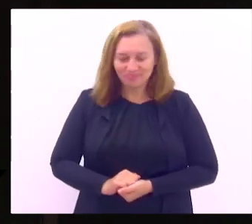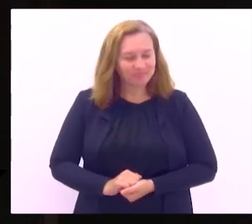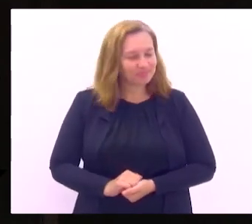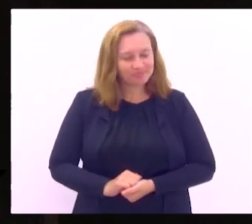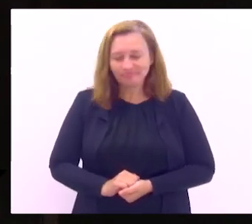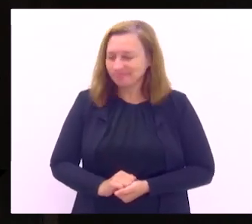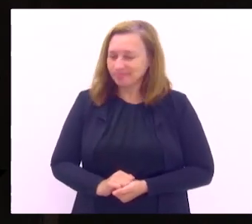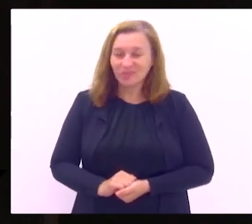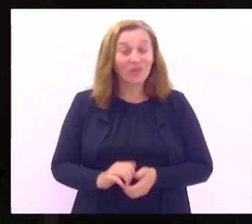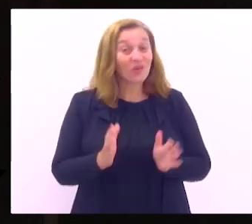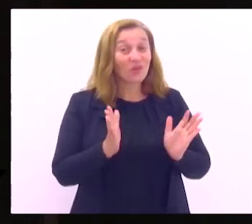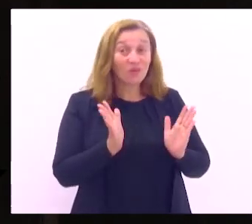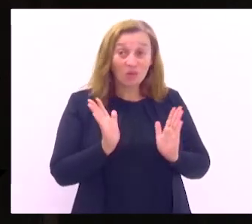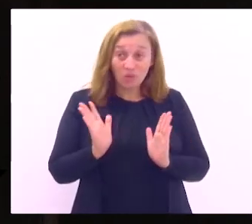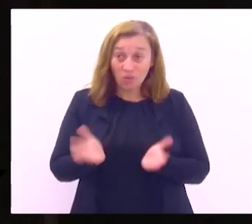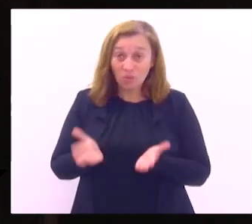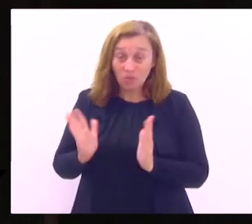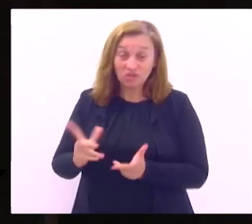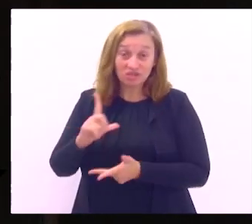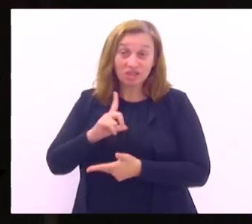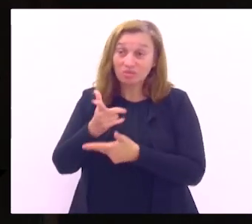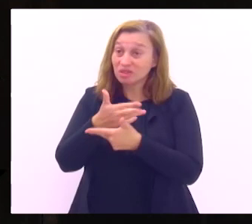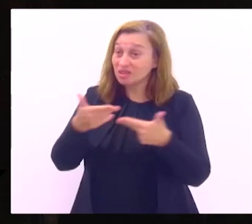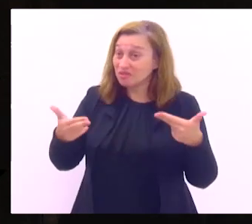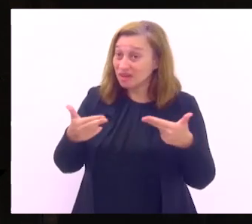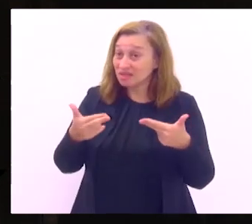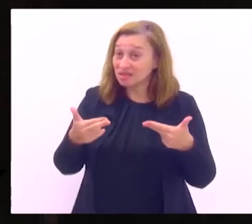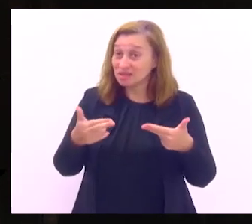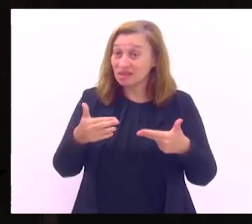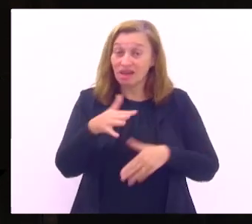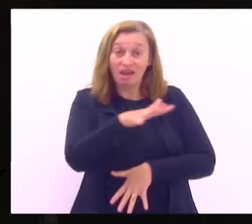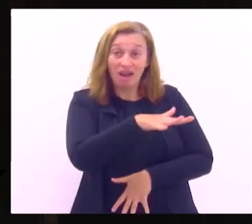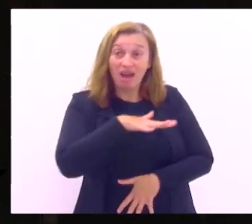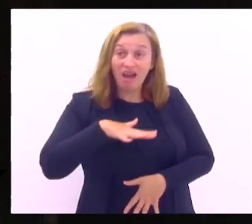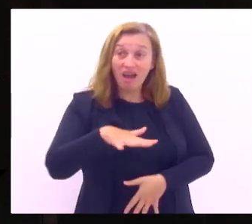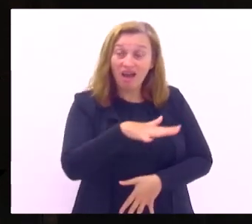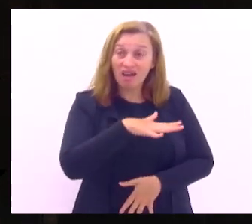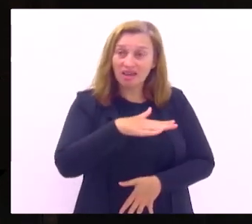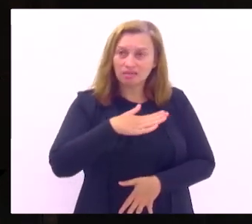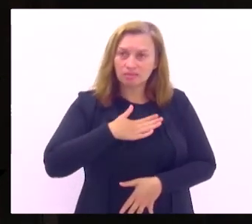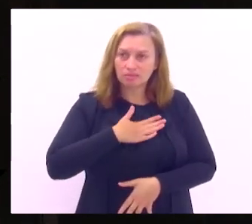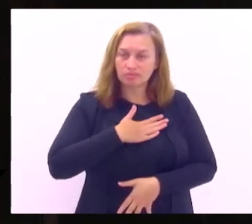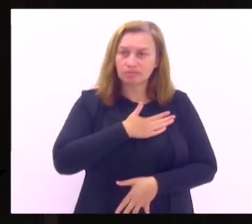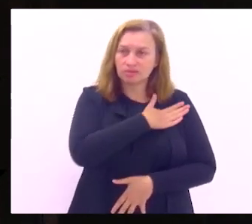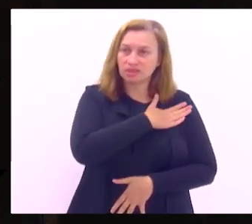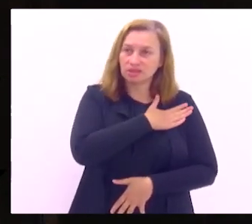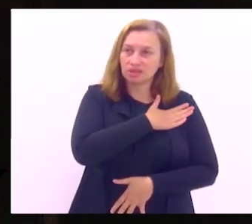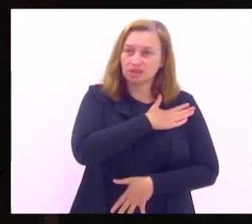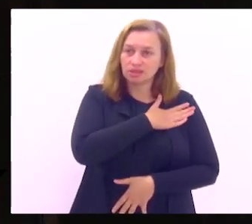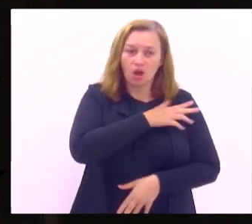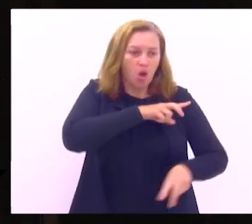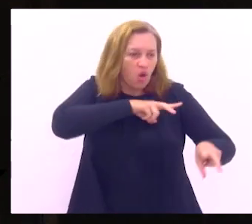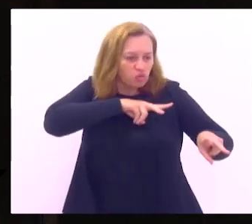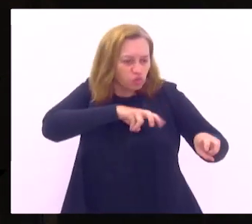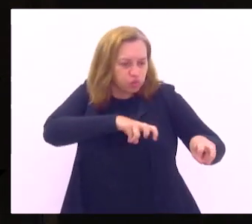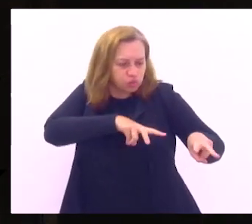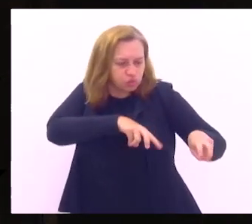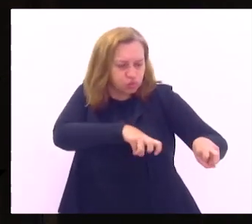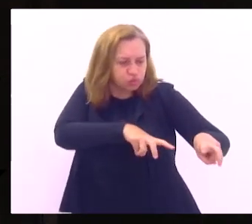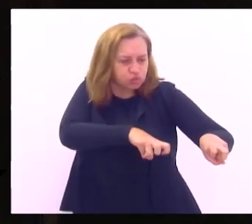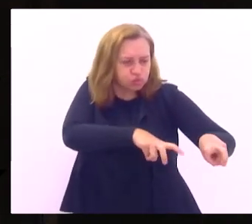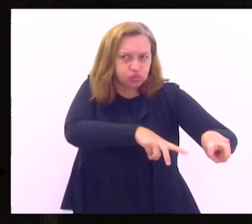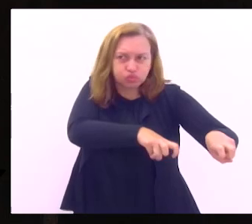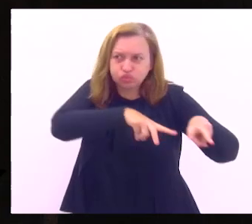Nós temos hoje, em diversas unidades militares, pistas maravilhosas para treinamento.